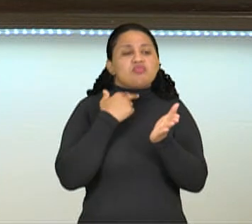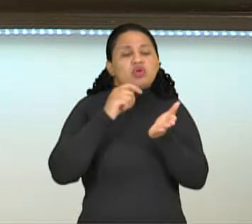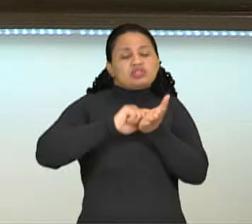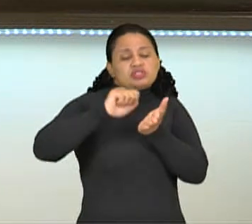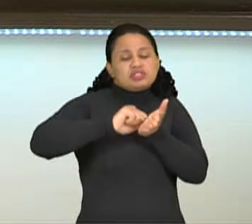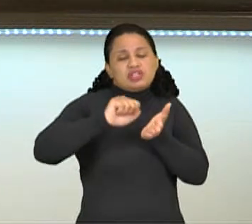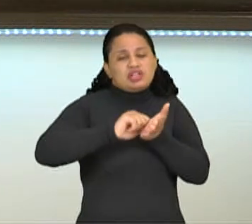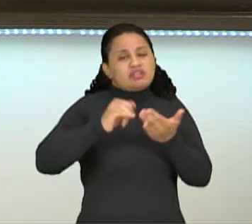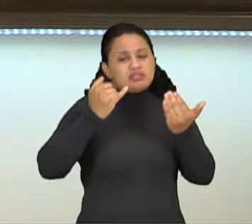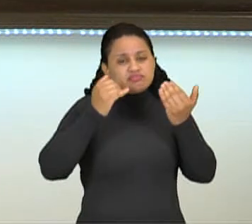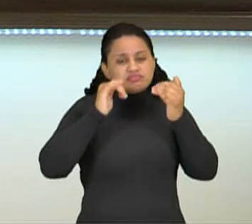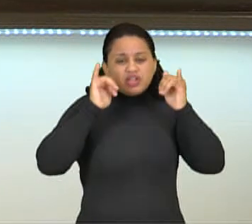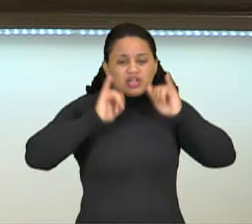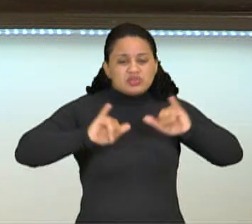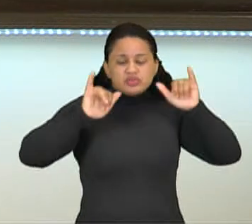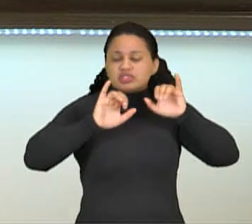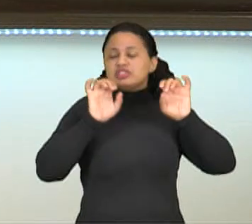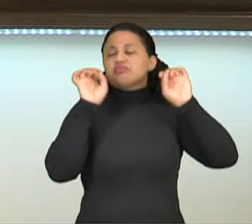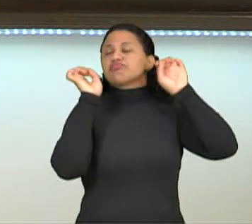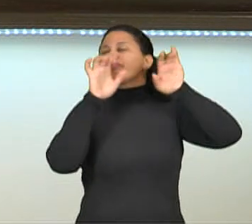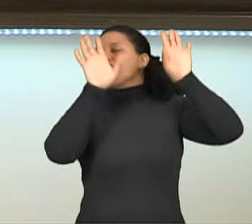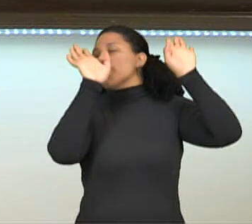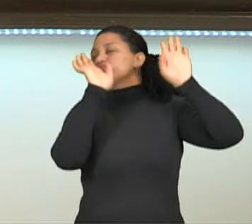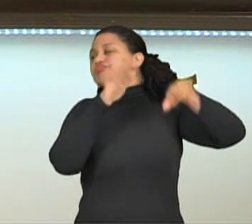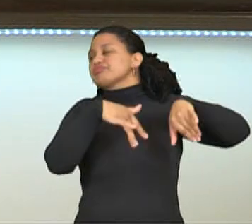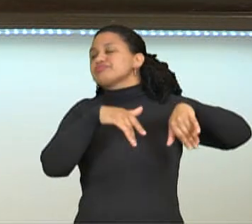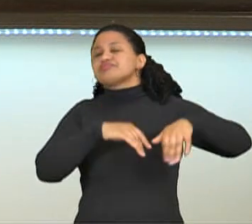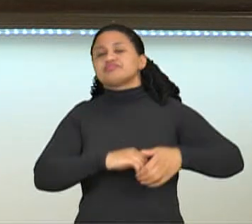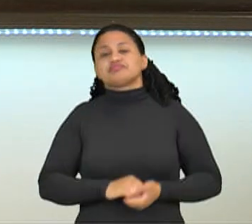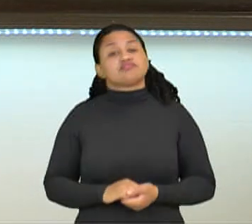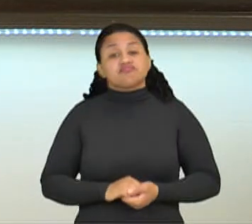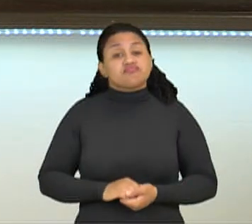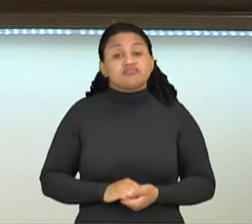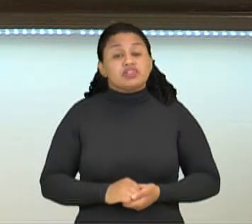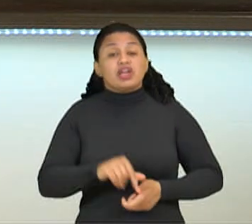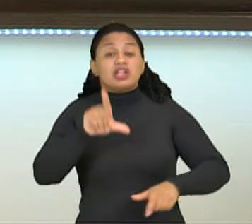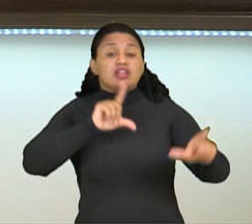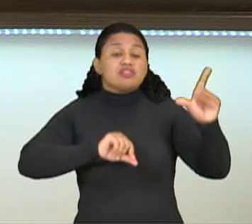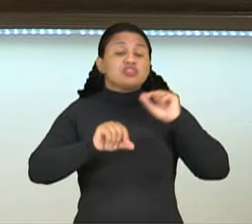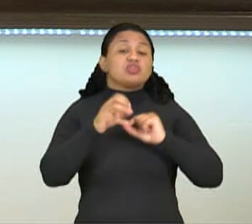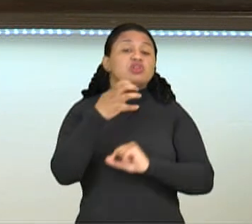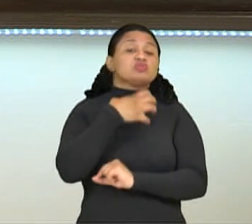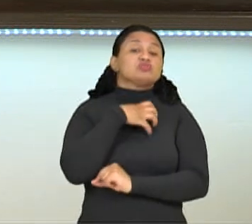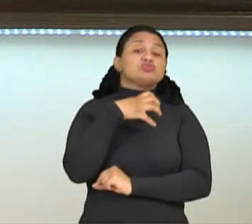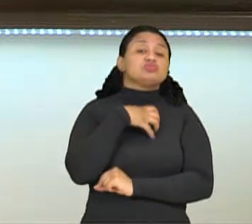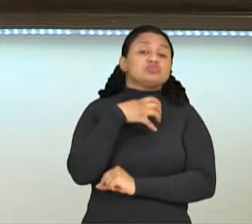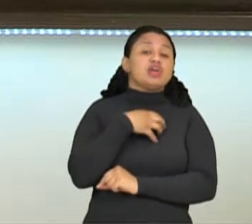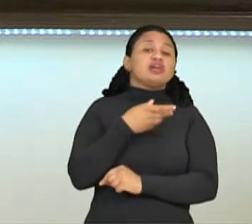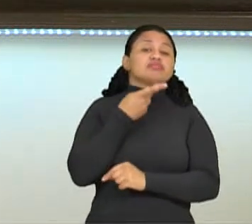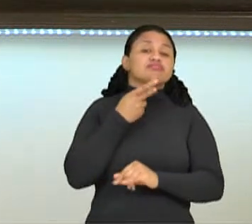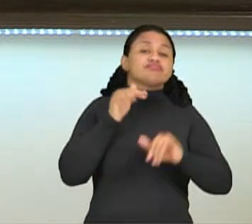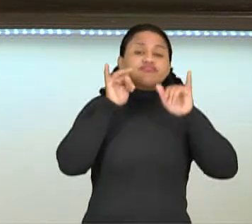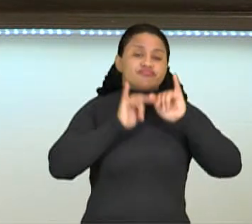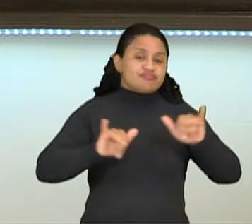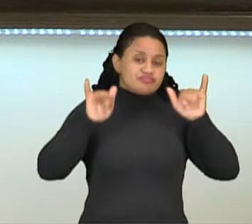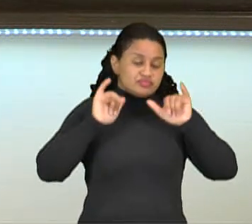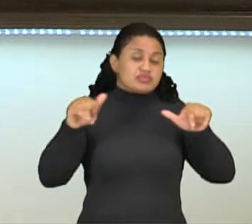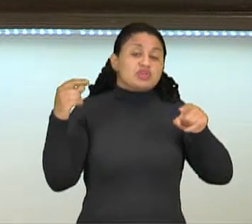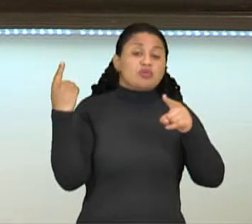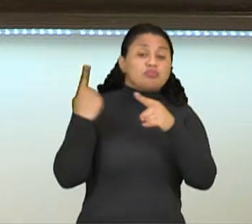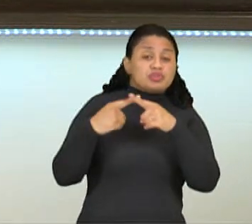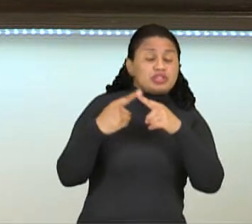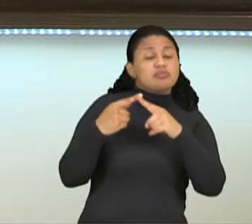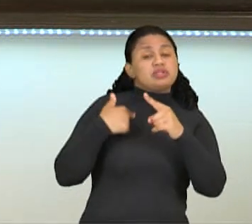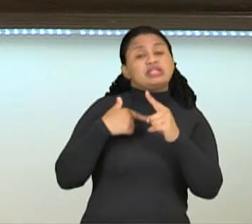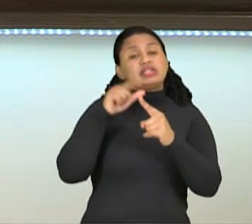notícia e largar lá. No jornal. Ele vai escolher uma forma de contar essa notícia. Por quê? Ele precisa impactar